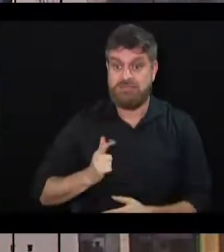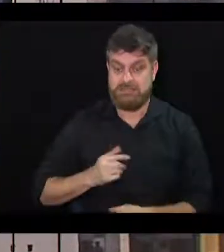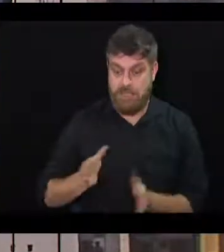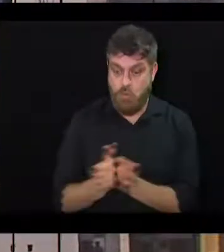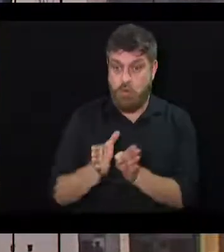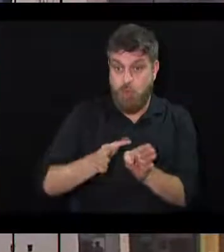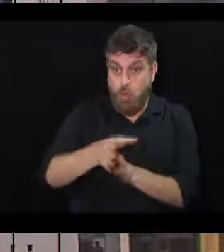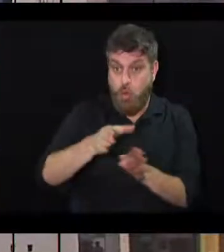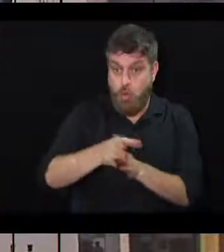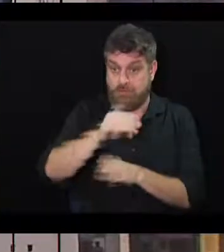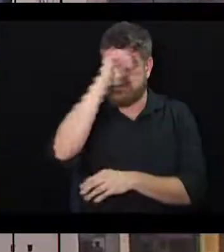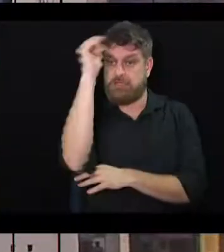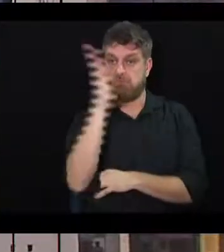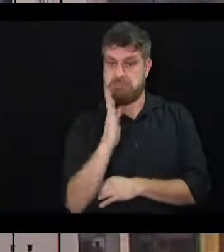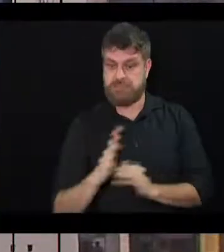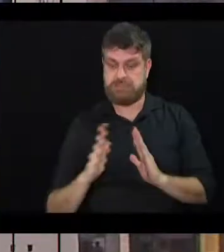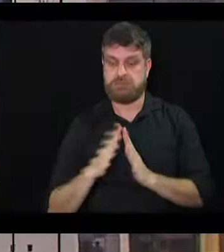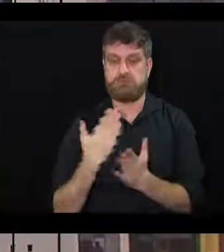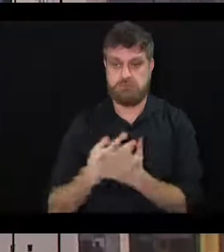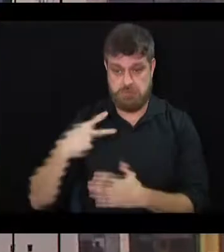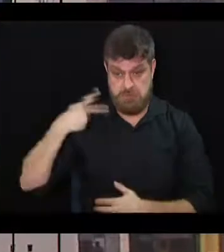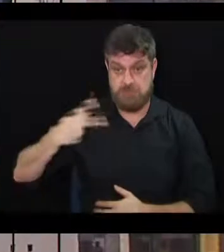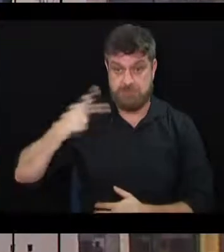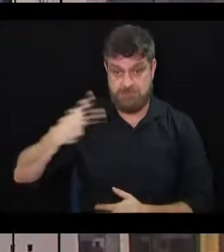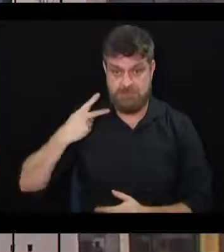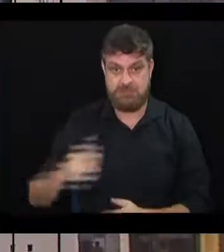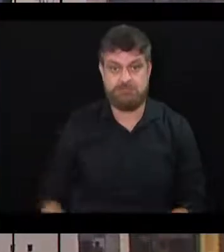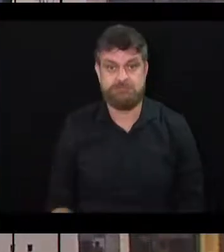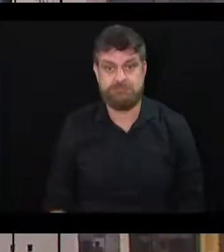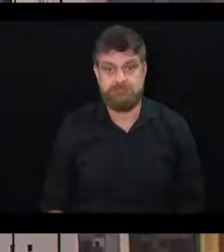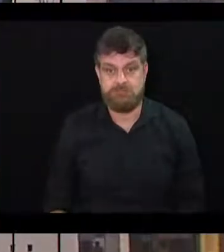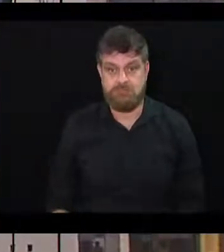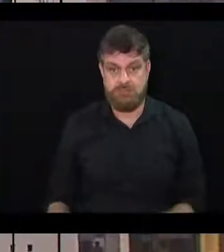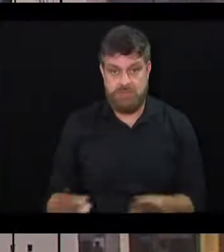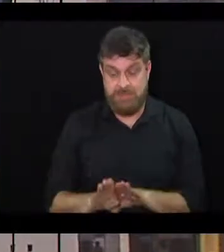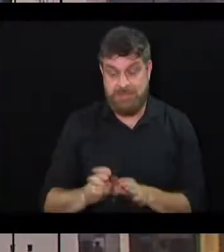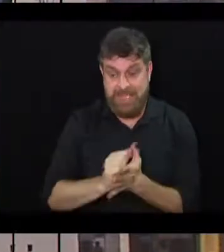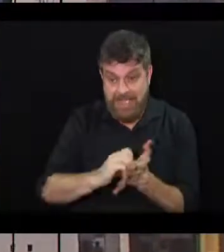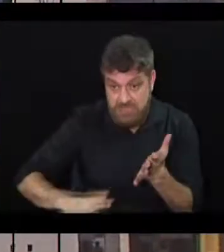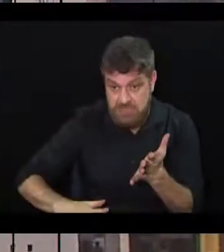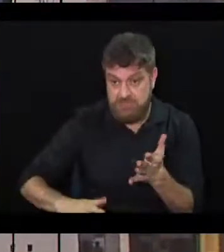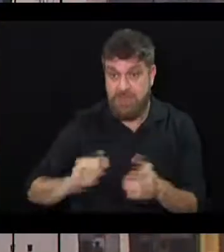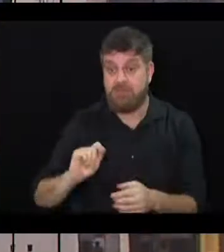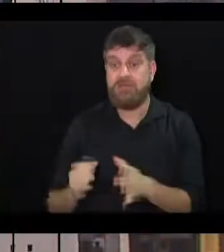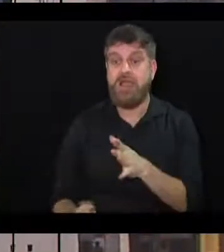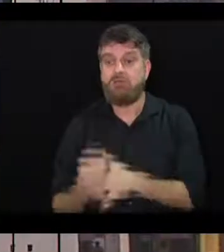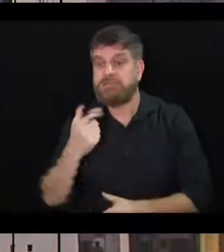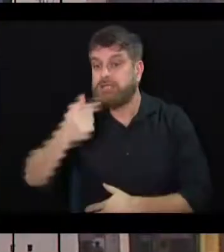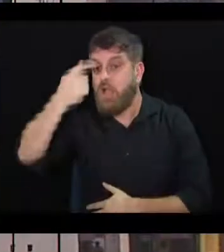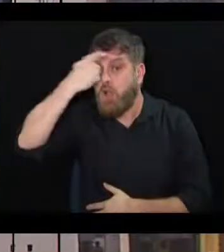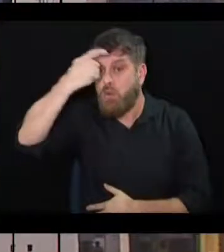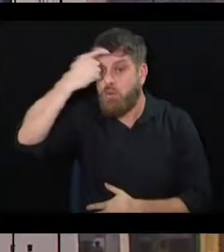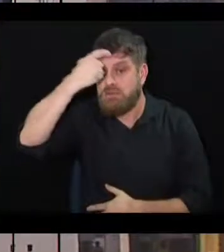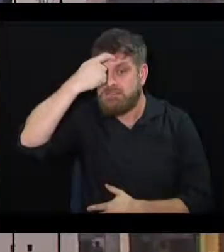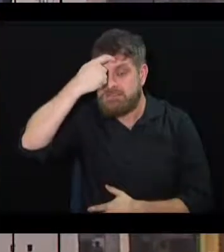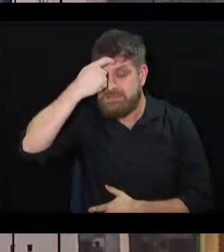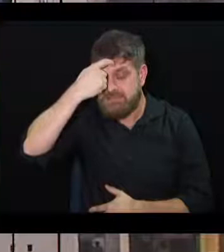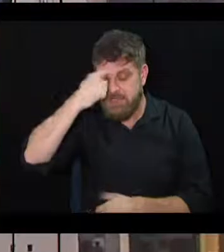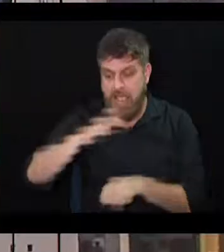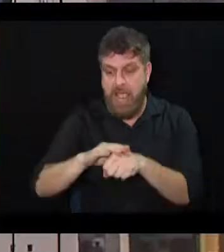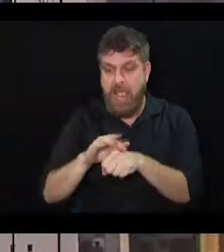Associação Brasileira das Escolas do Legislativo e de Contas. As atividades para a conscientização da